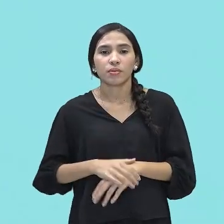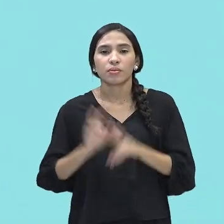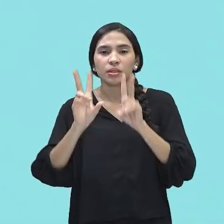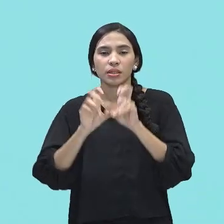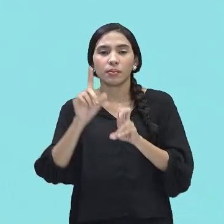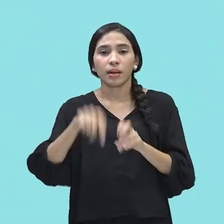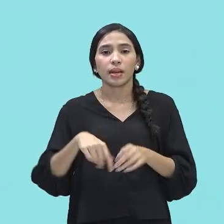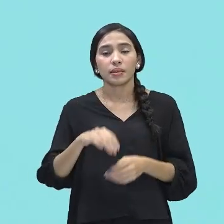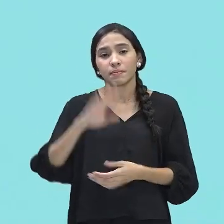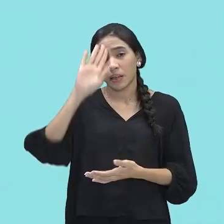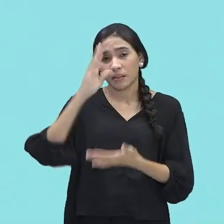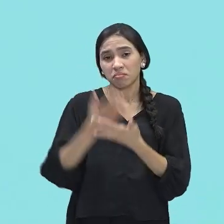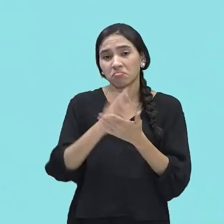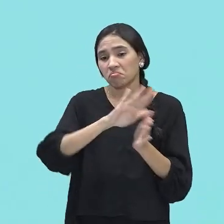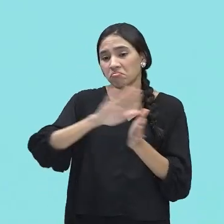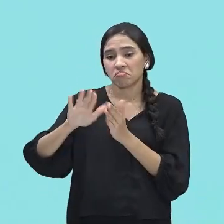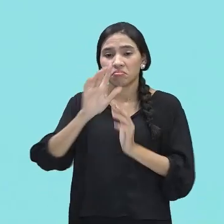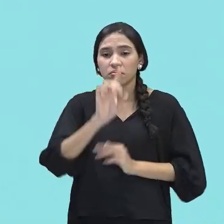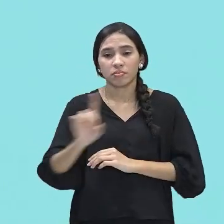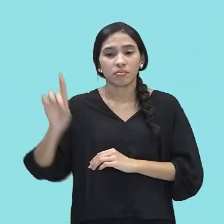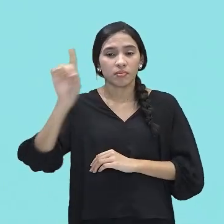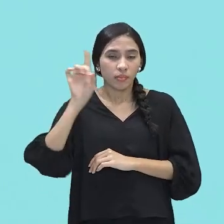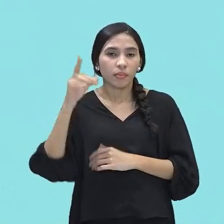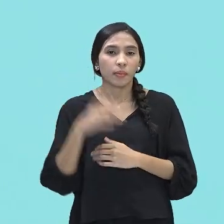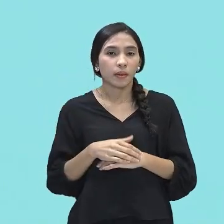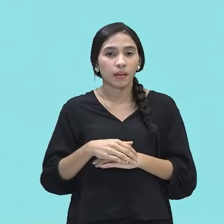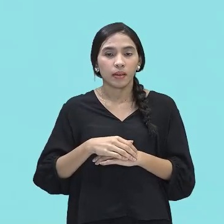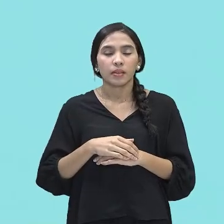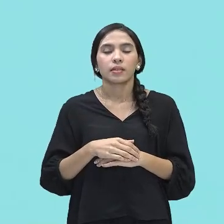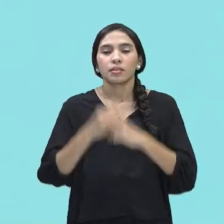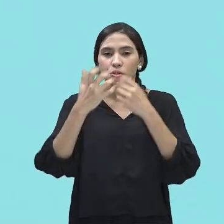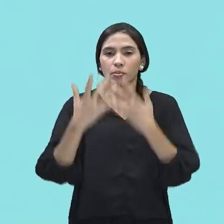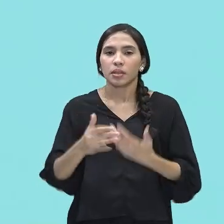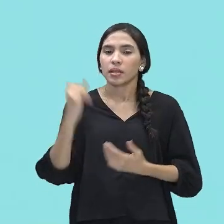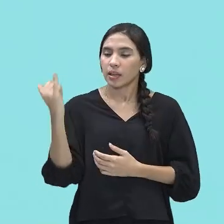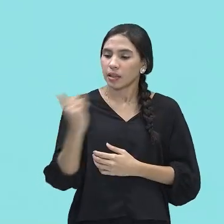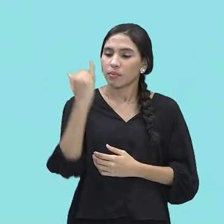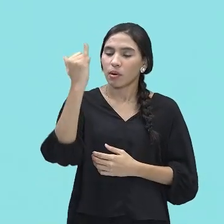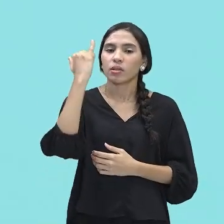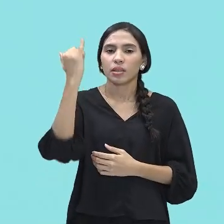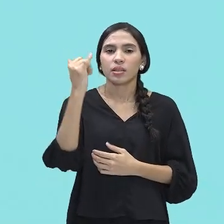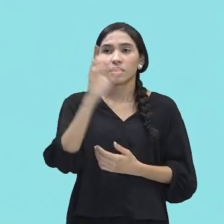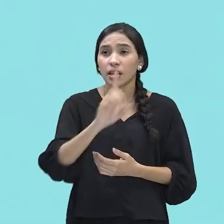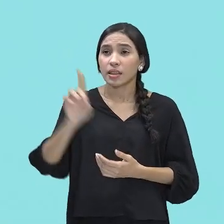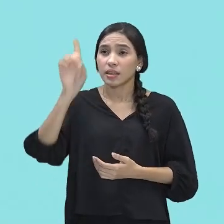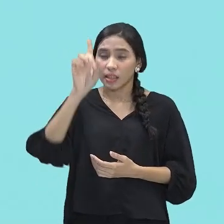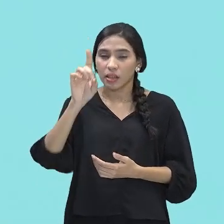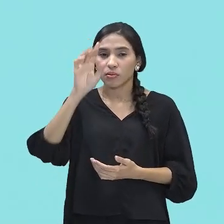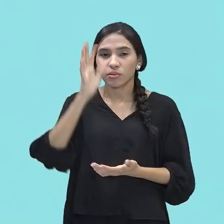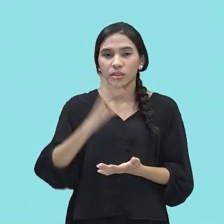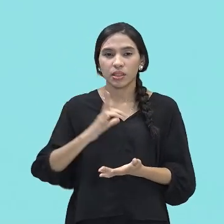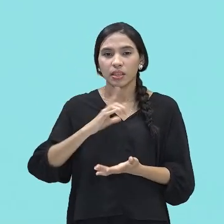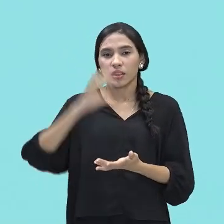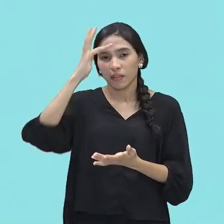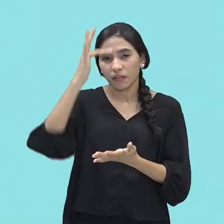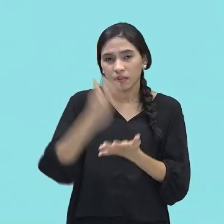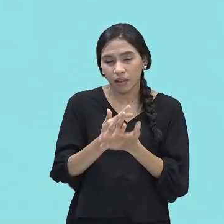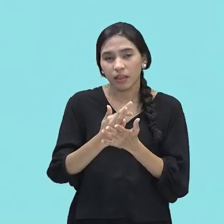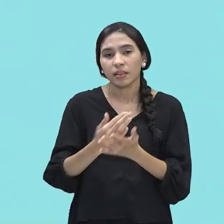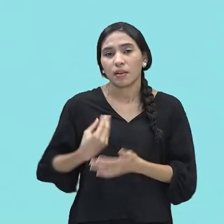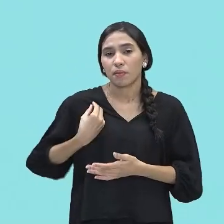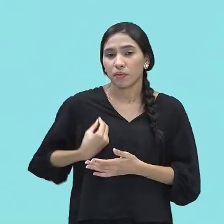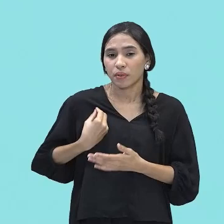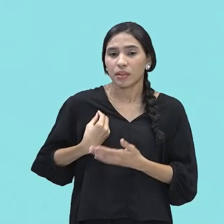em Deus, e aí ele fala sobre essa importância de acreditar em Deus, porque acredita-se no milagre e a vida fica mais leve,